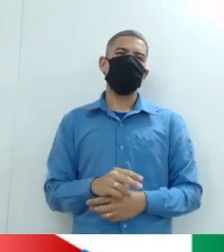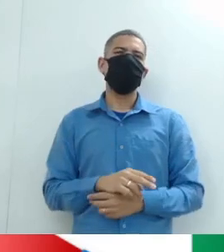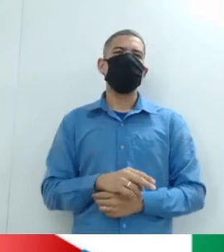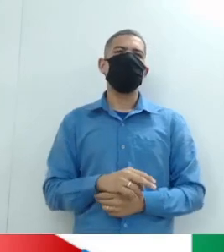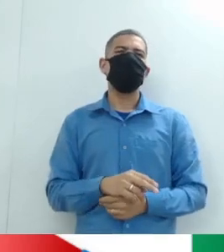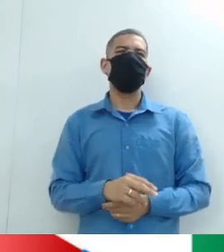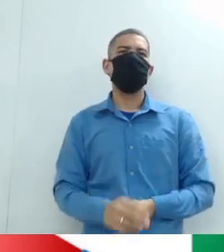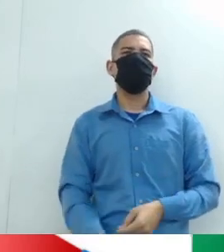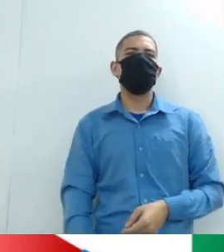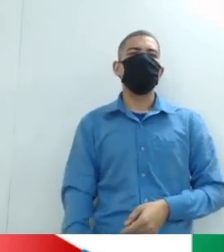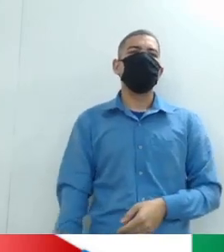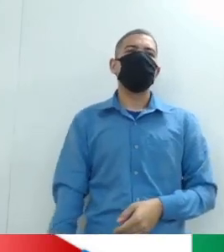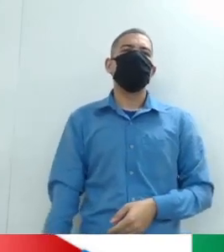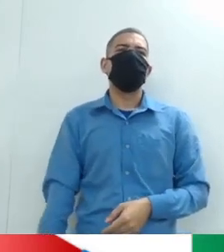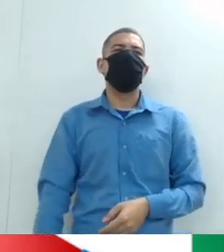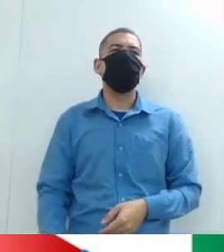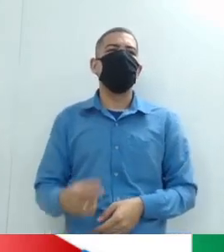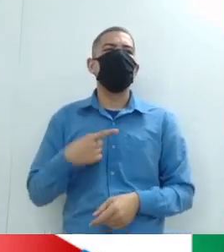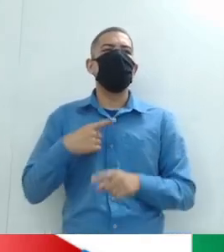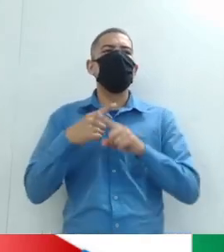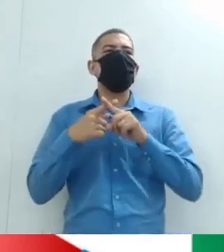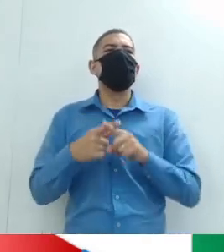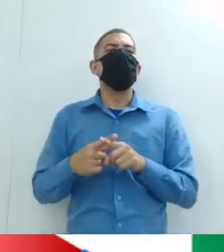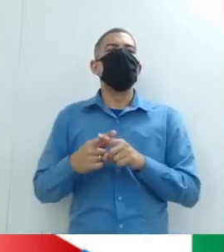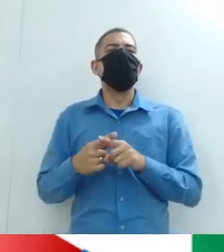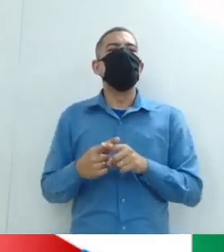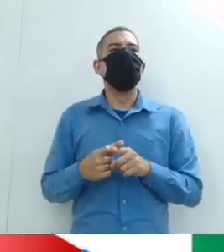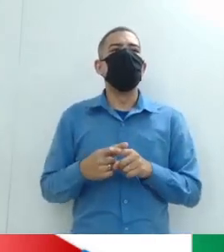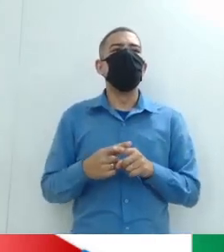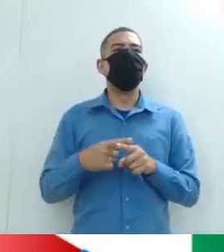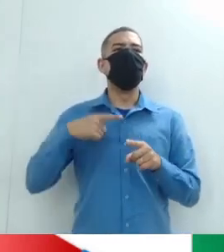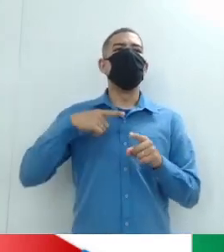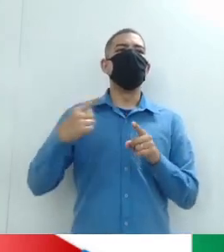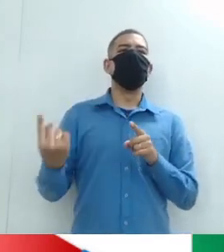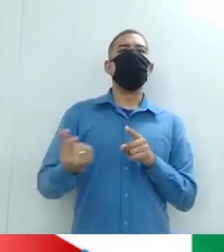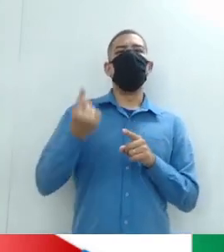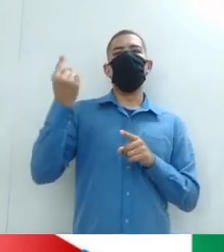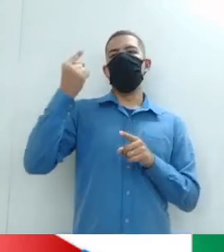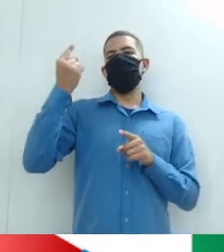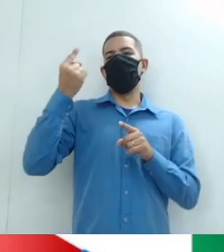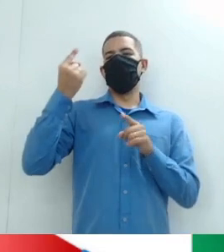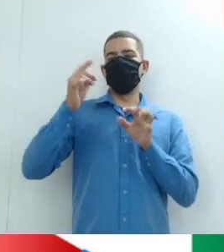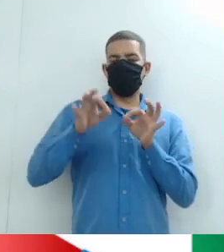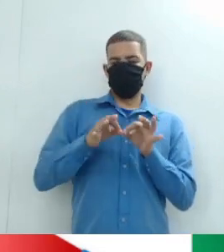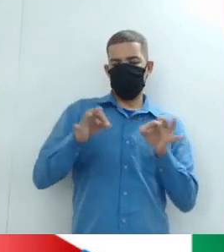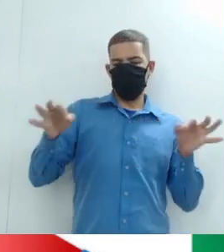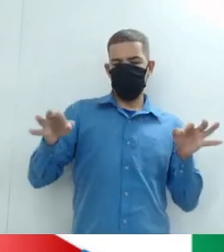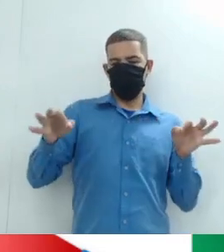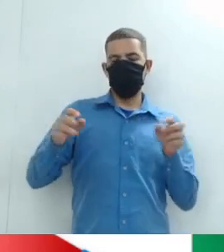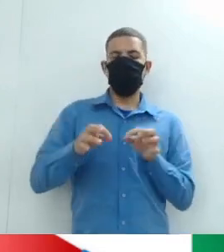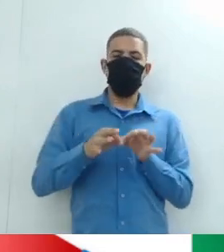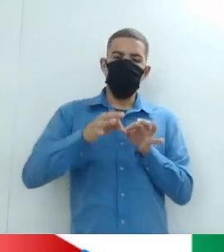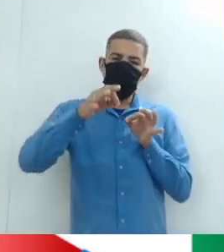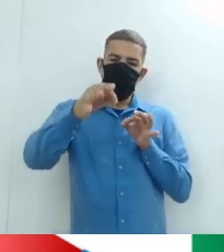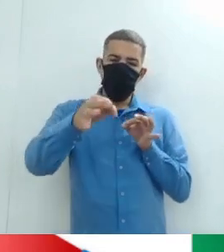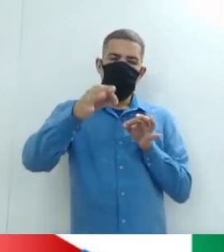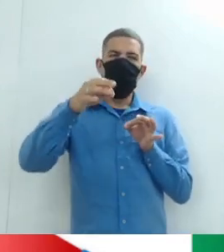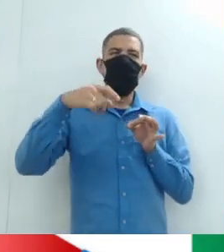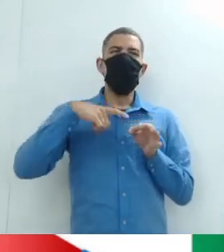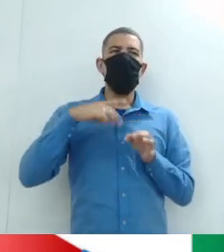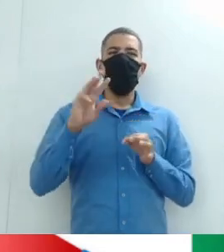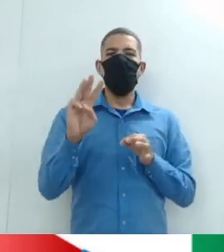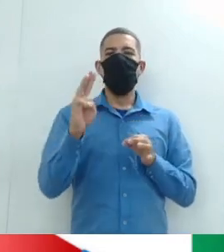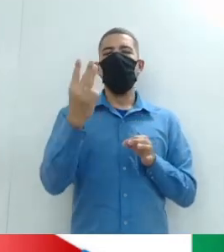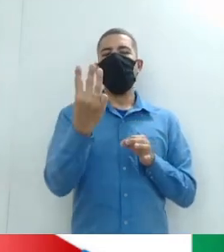Vai ao cubo porque eu multiplico a altura, a largura e o comprimento. São 3